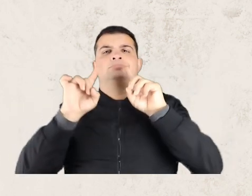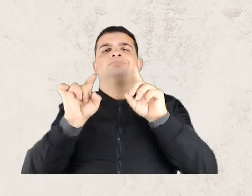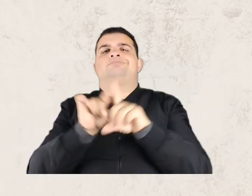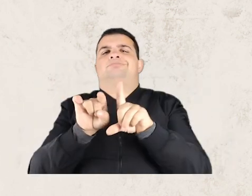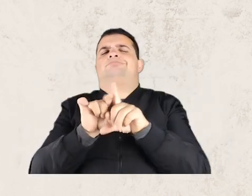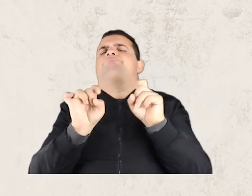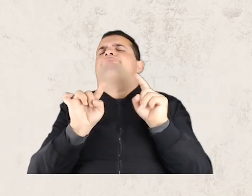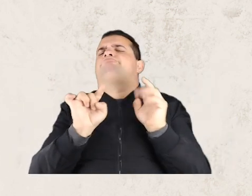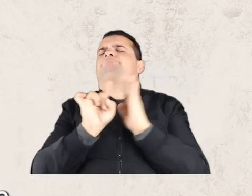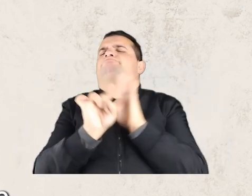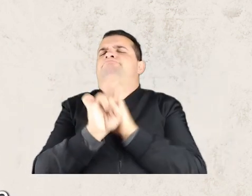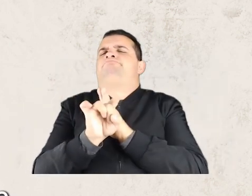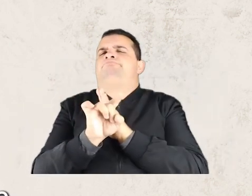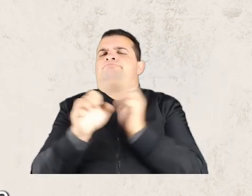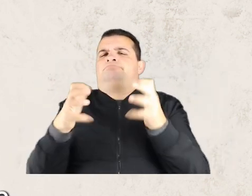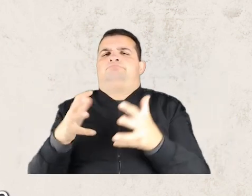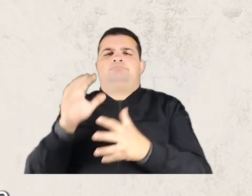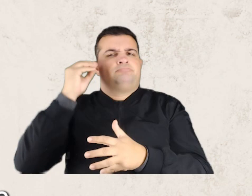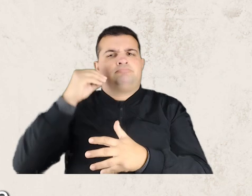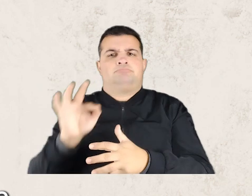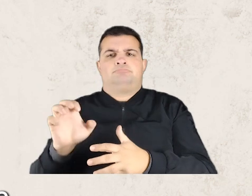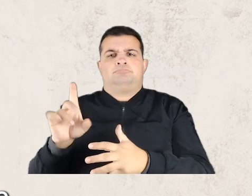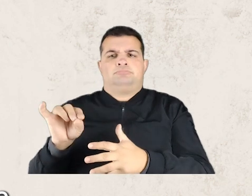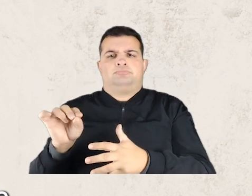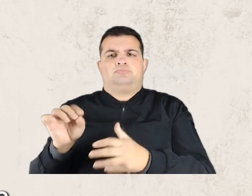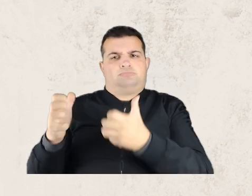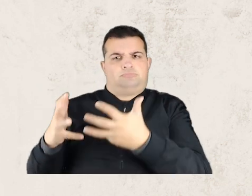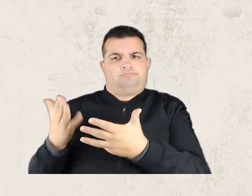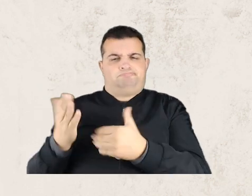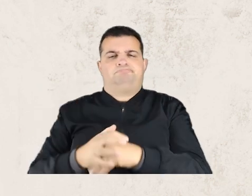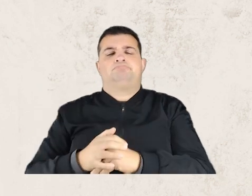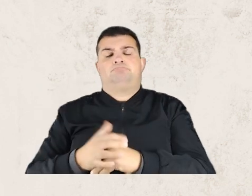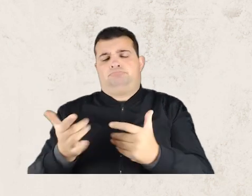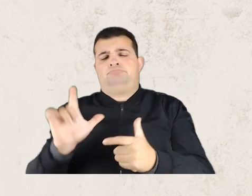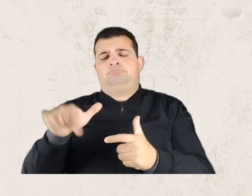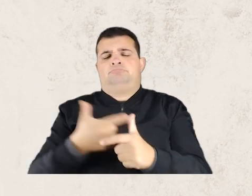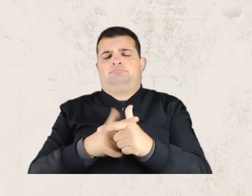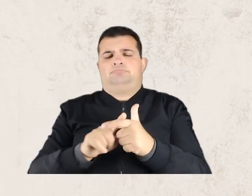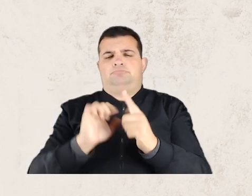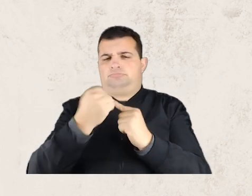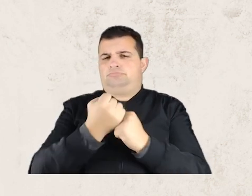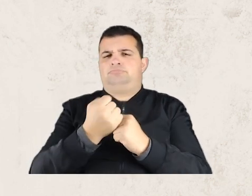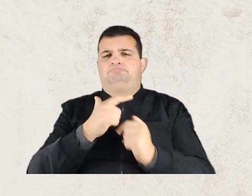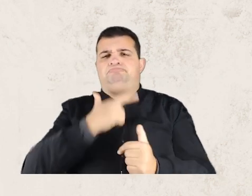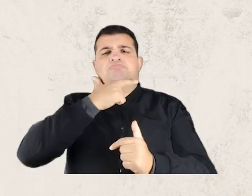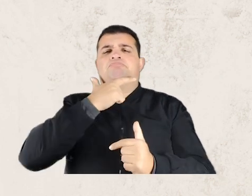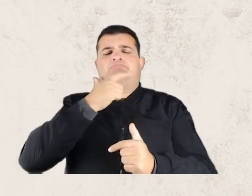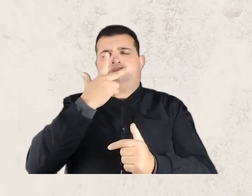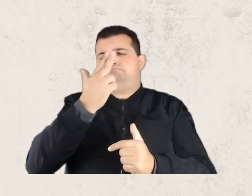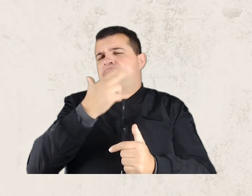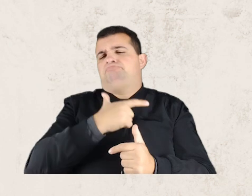centros urbanos, e nas fábricas, os operários ainda buscavam dignidade. E assim, começam a surgir críticas